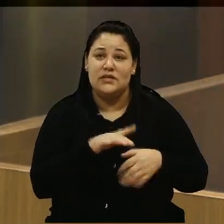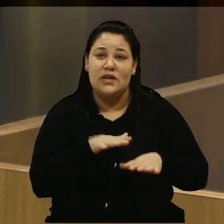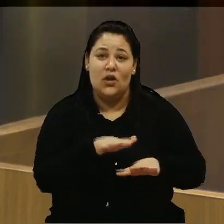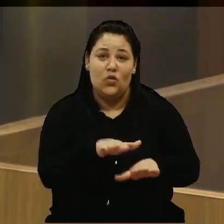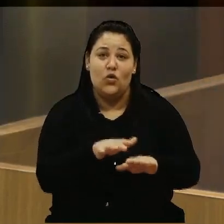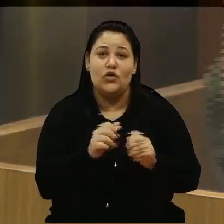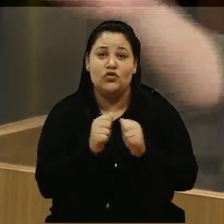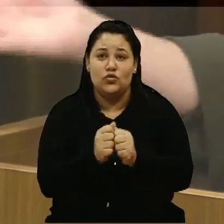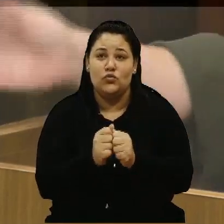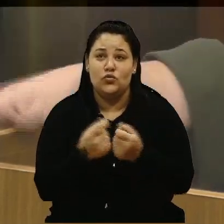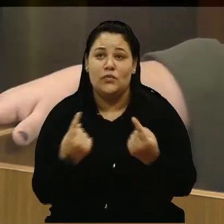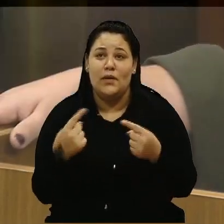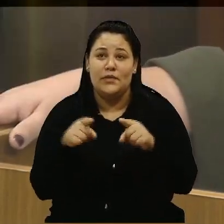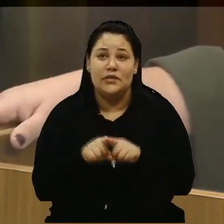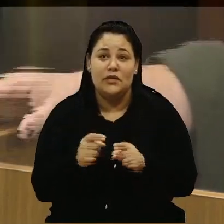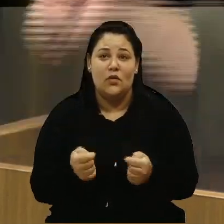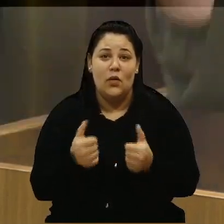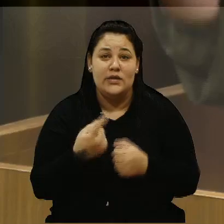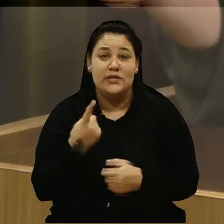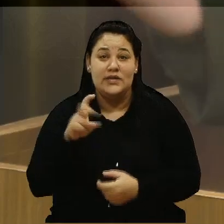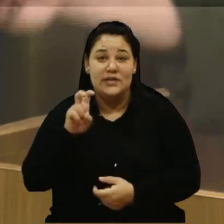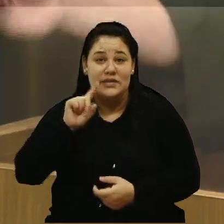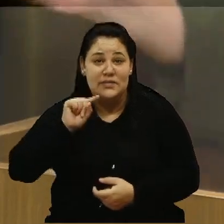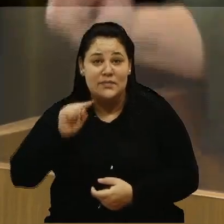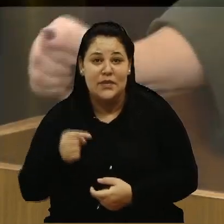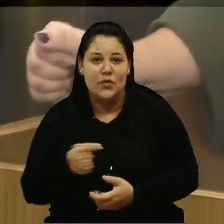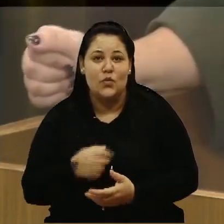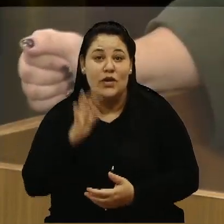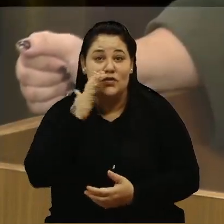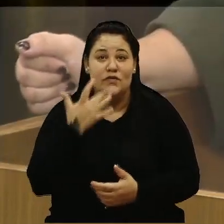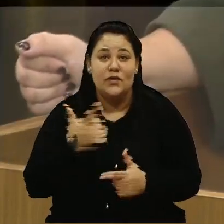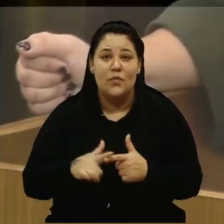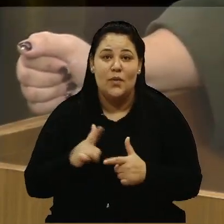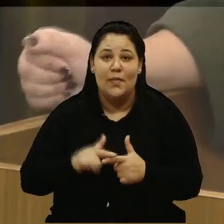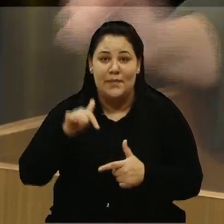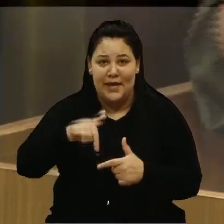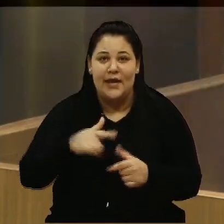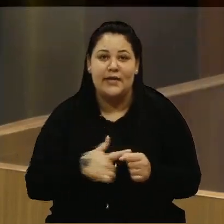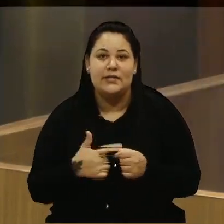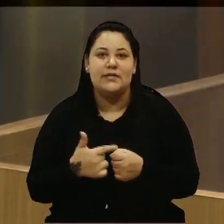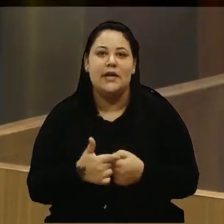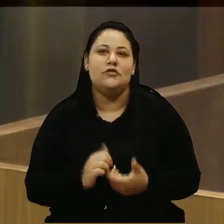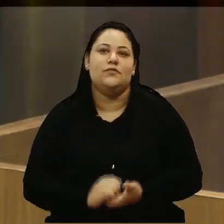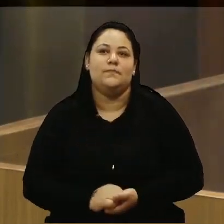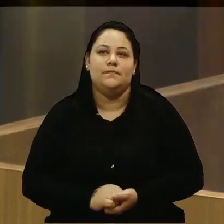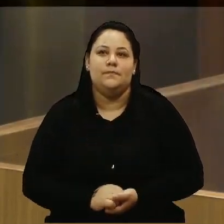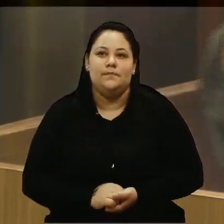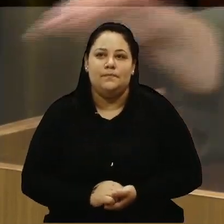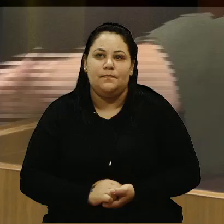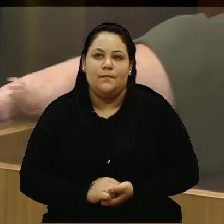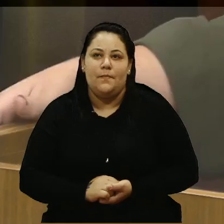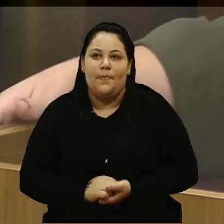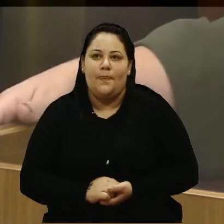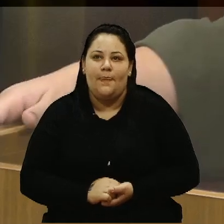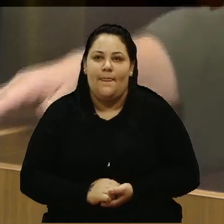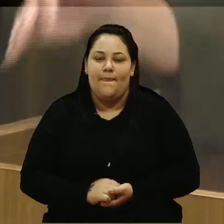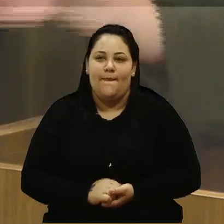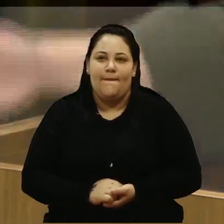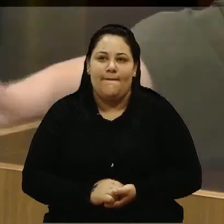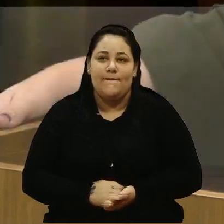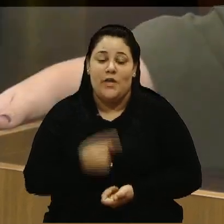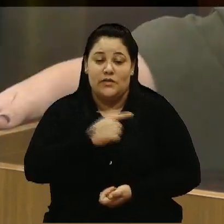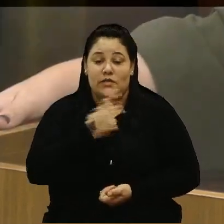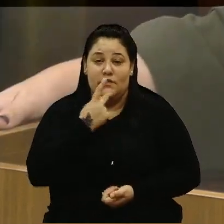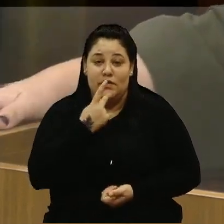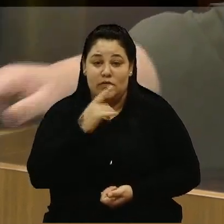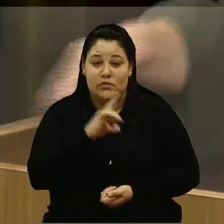convênio, seriam quase 15.000 de castrações. A gente resolveria um problema da nossa cidade. E é assim que eu digo, a gente tem o